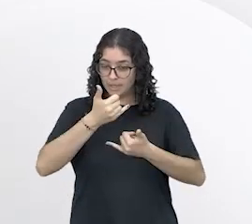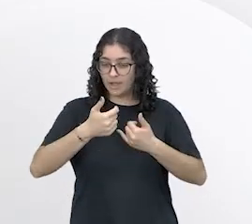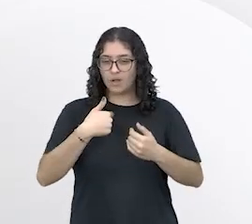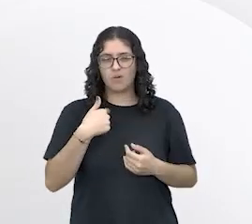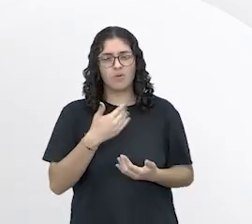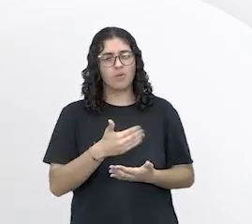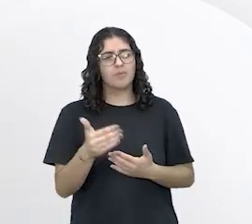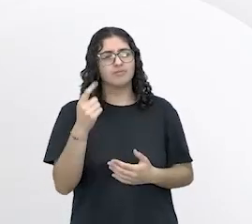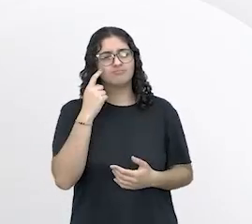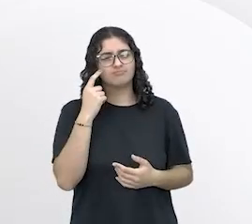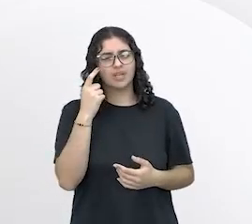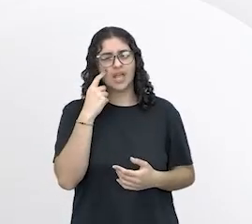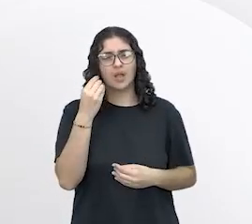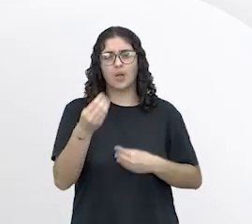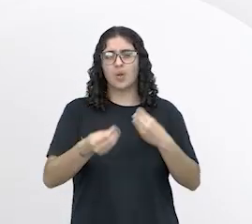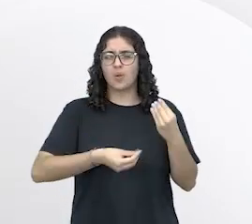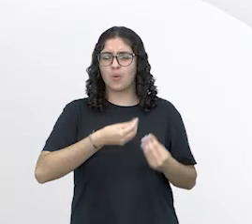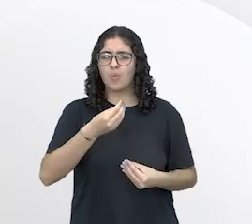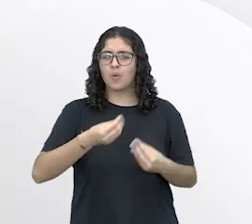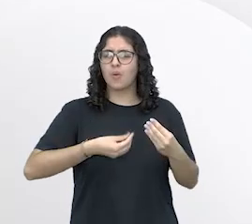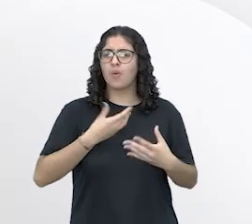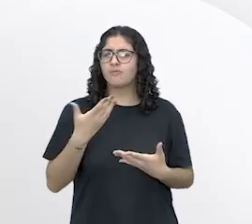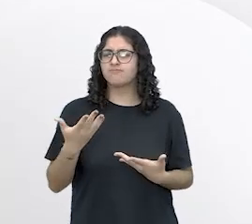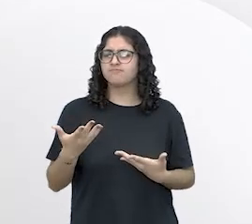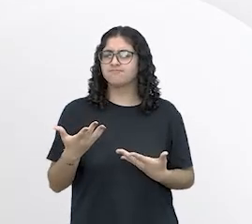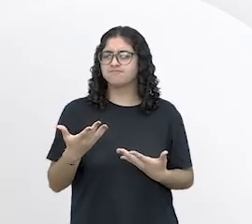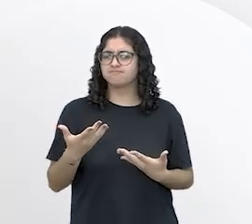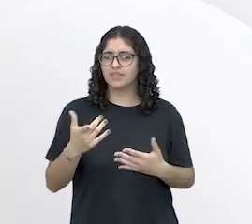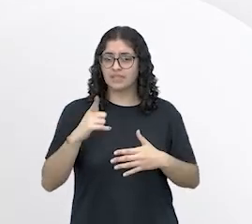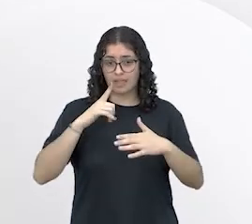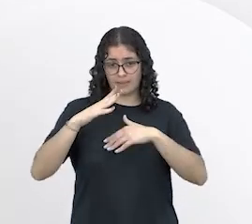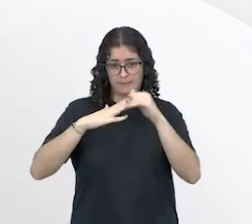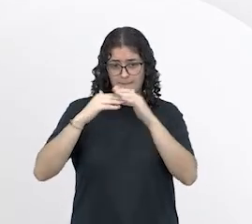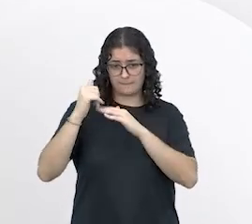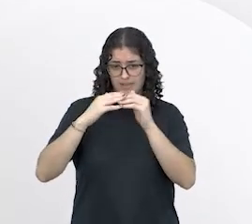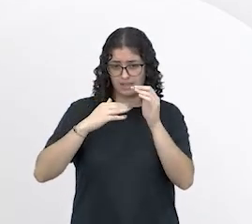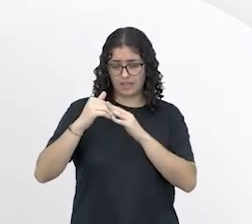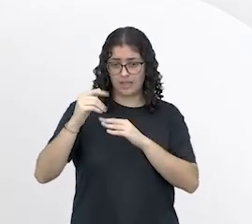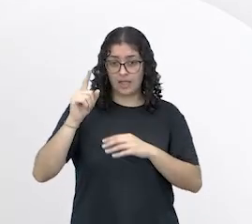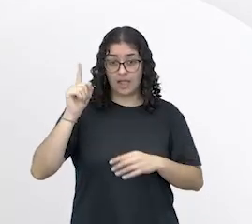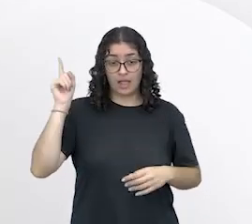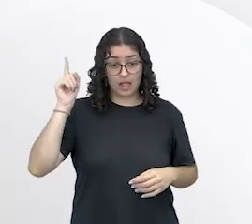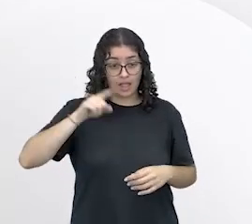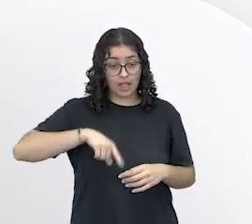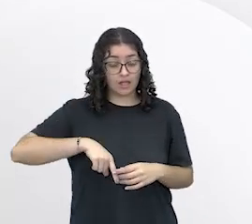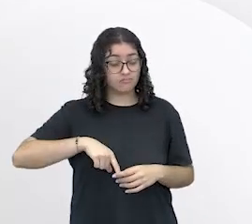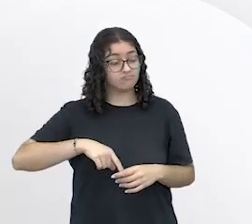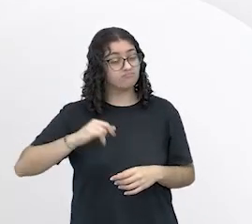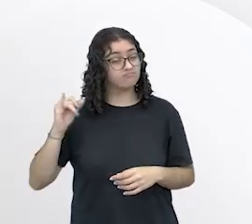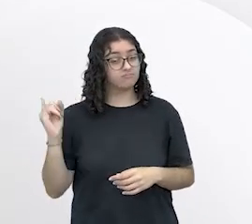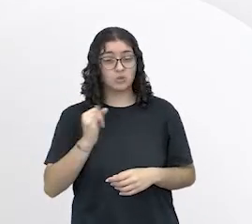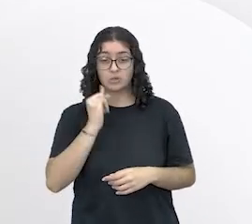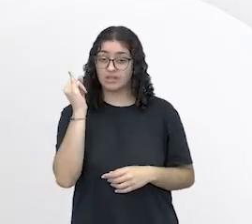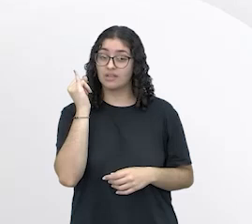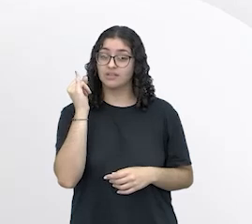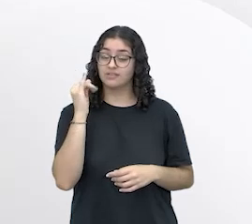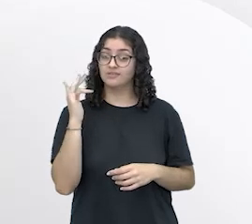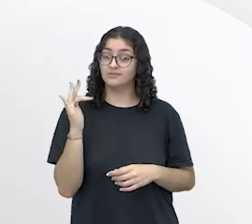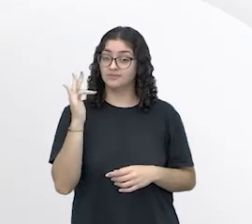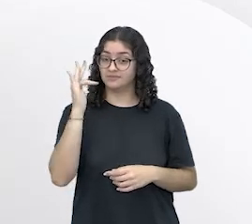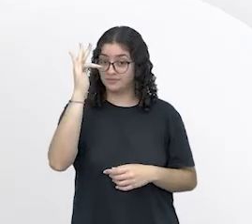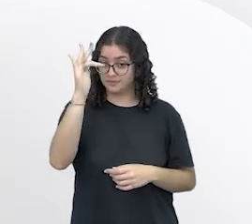começo a desenvolver algumas habilidades que são extremamente necessárias para o nosso